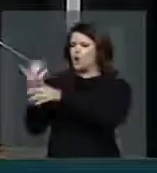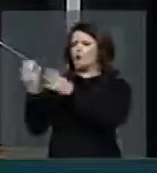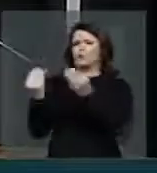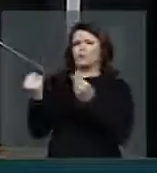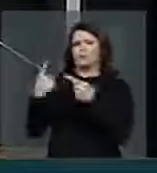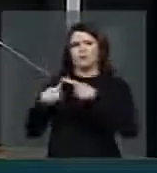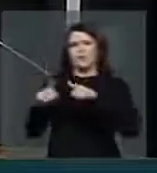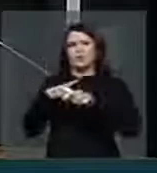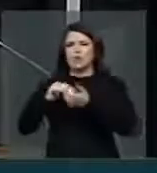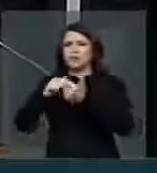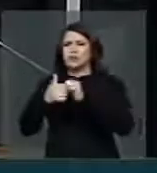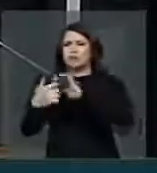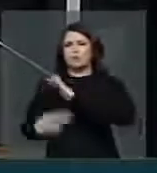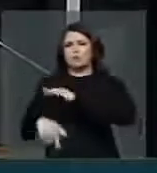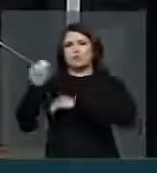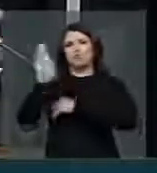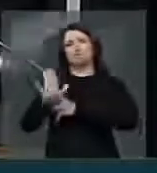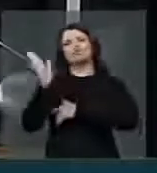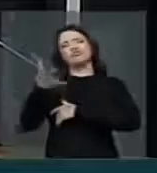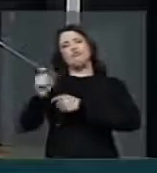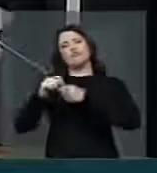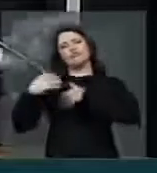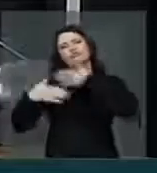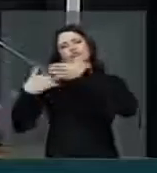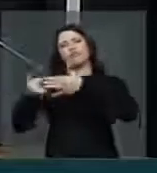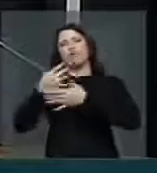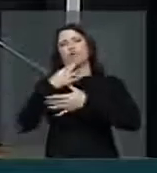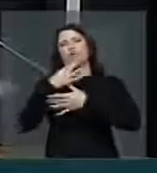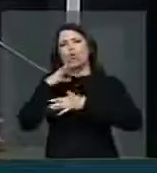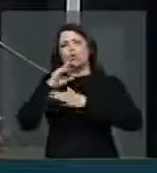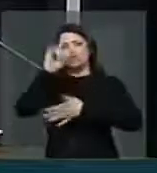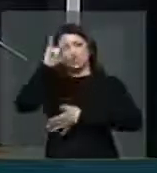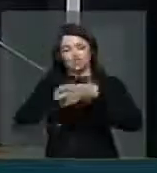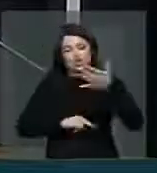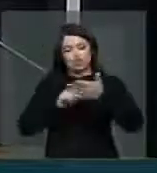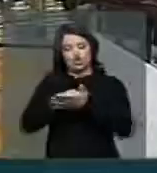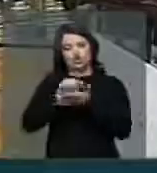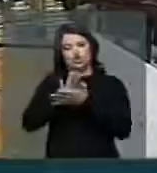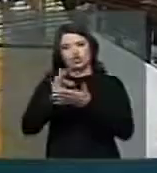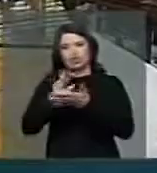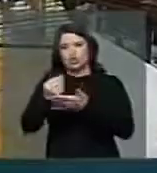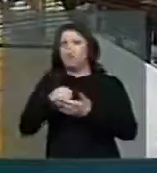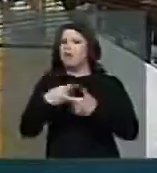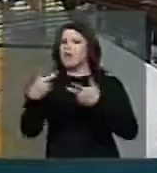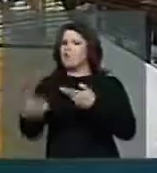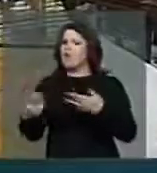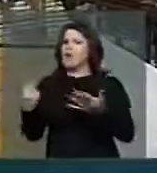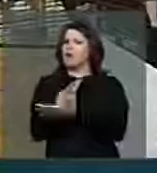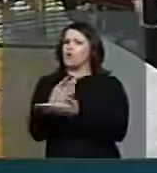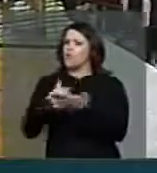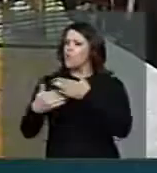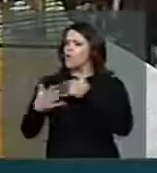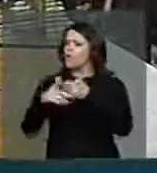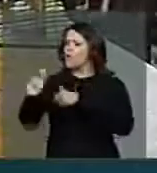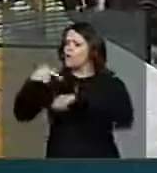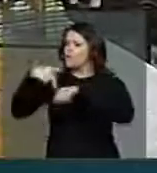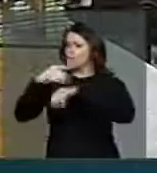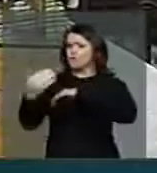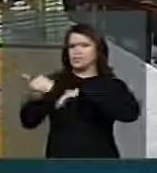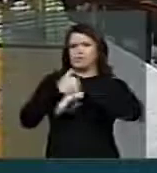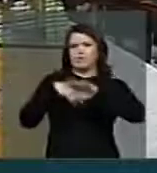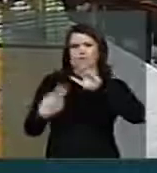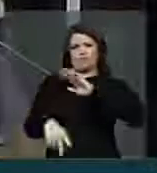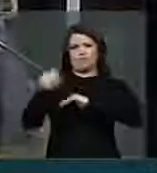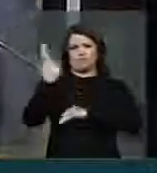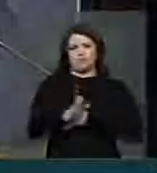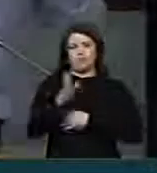estão adaptados aqui, fizeram todo o processo de reconhecimento de diploma. Então a mesma coisa tem que acontecer com qualquer outro médico brasileiro que vier para cá.